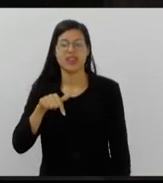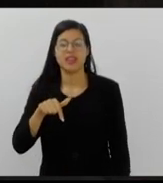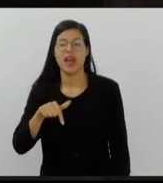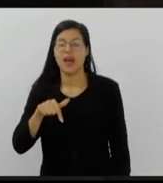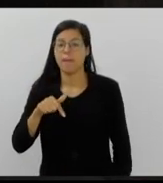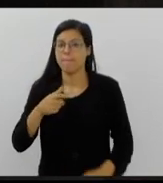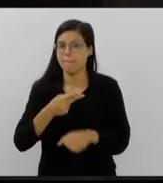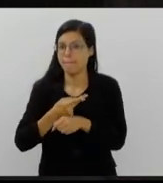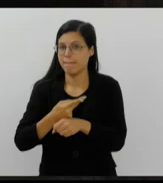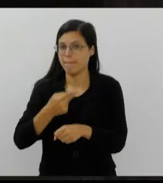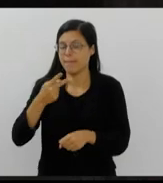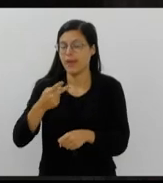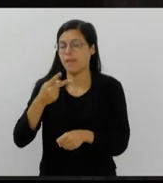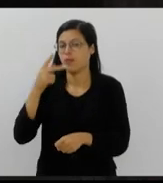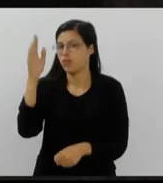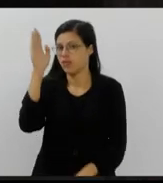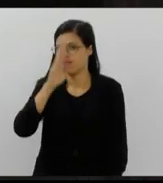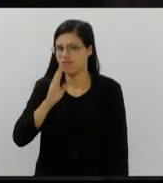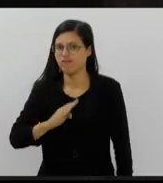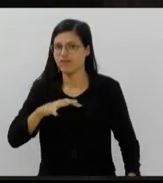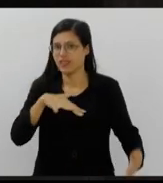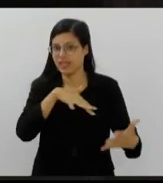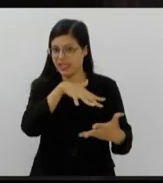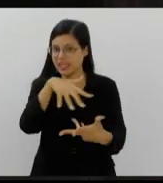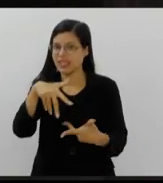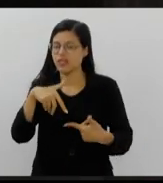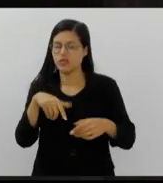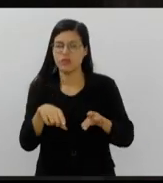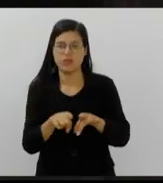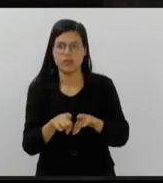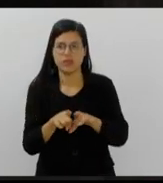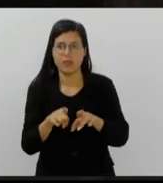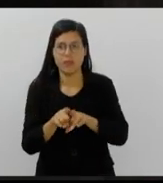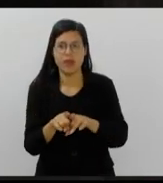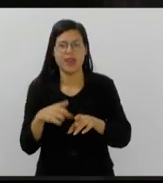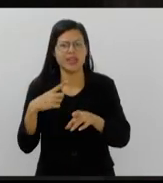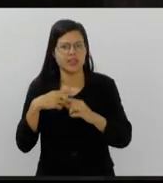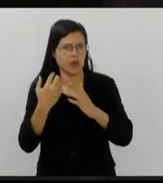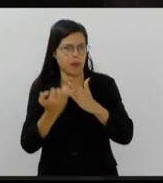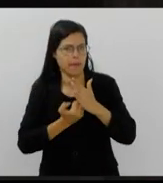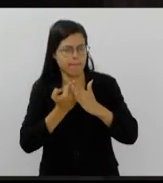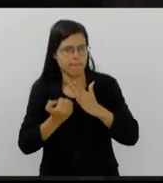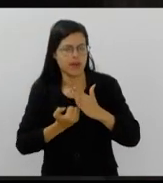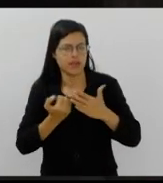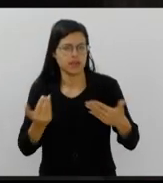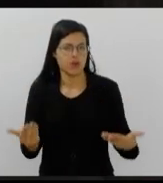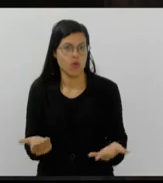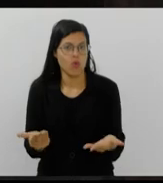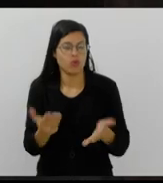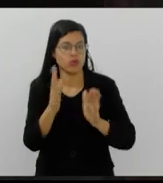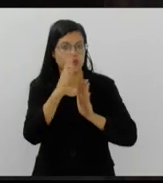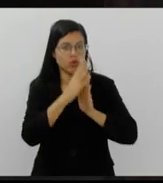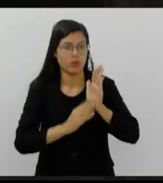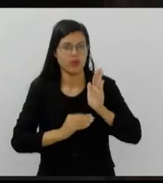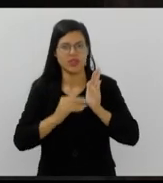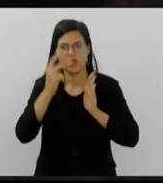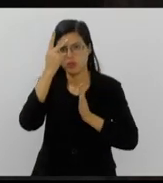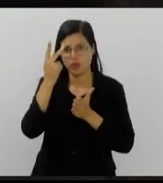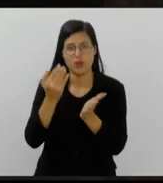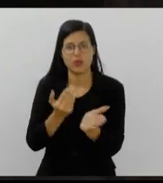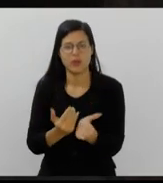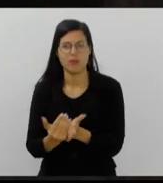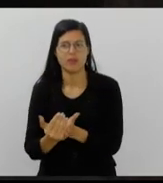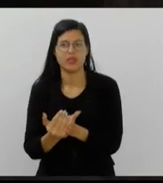em nível nacional e em nível internacional, né? Com um escritório, hoje, exemplo para todos aqueles iniciantes e todos